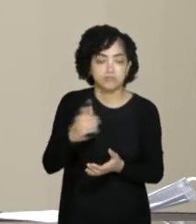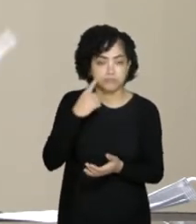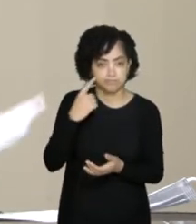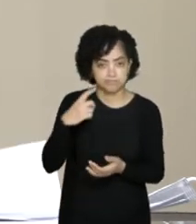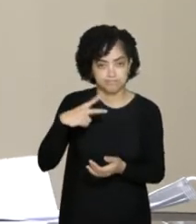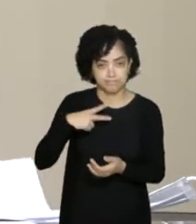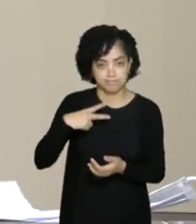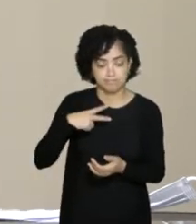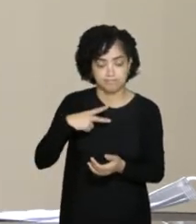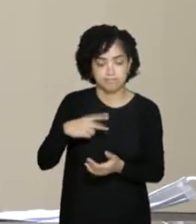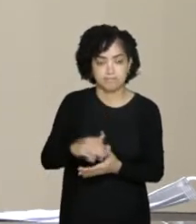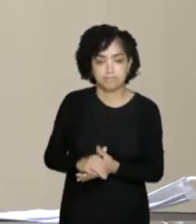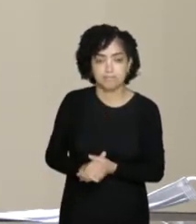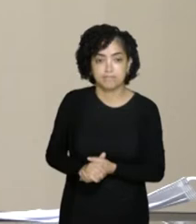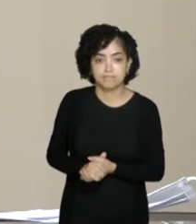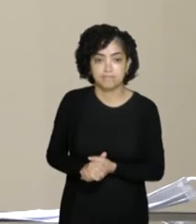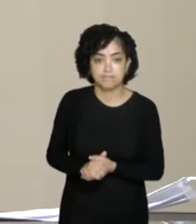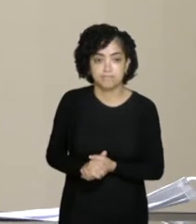interesse particular.